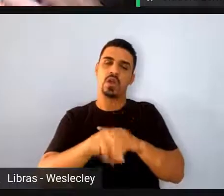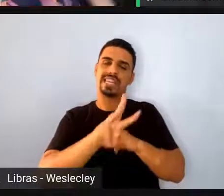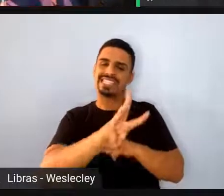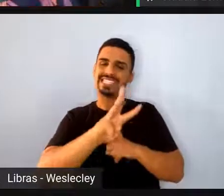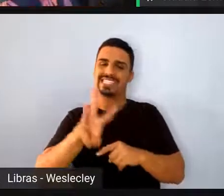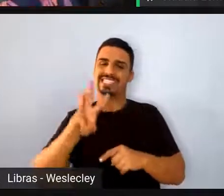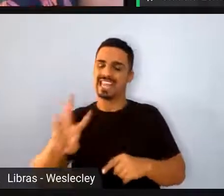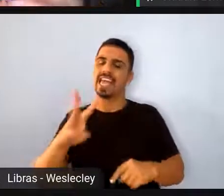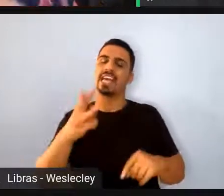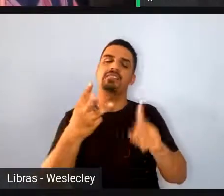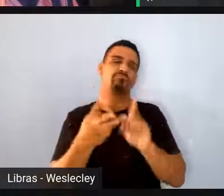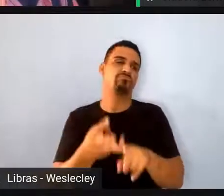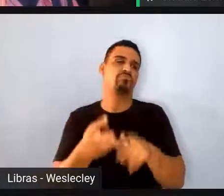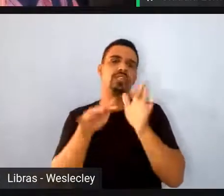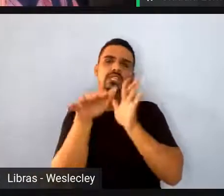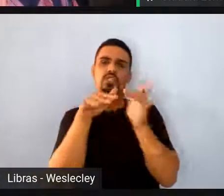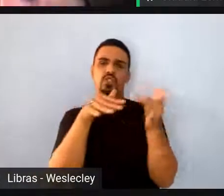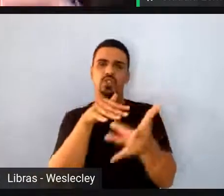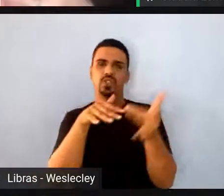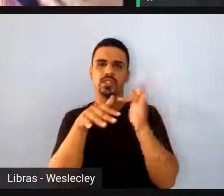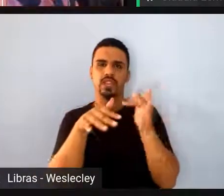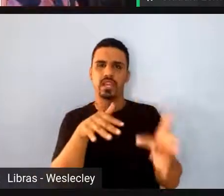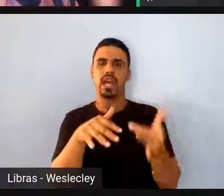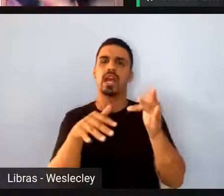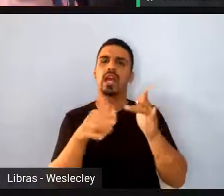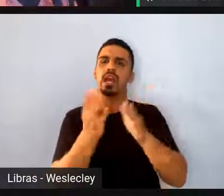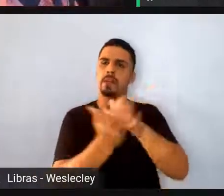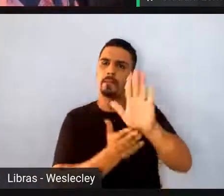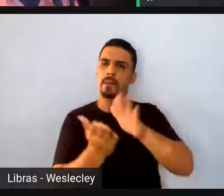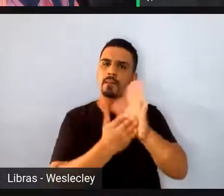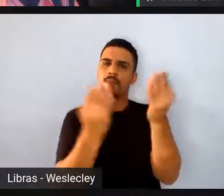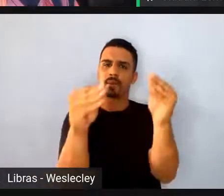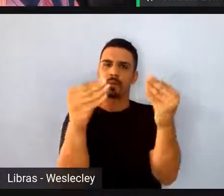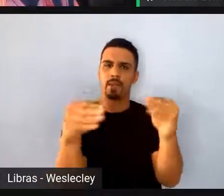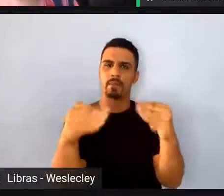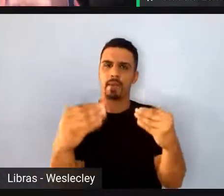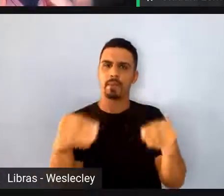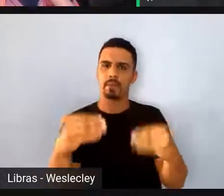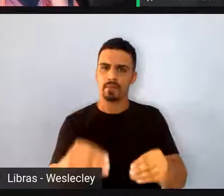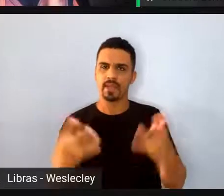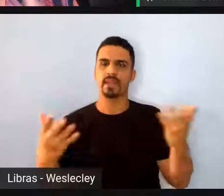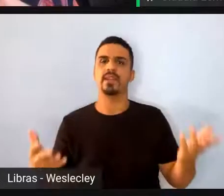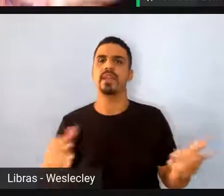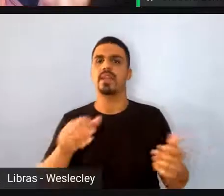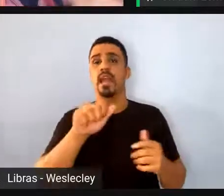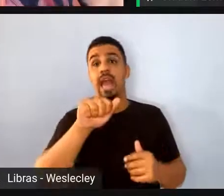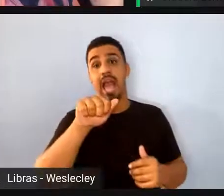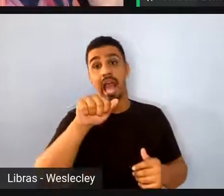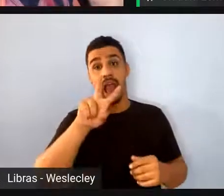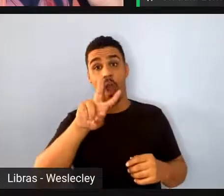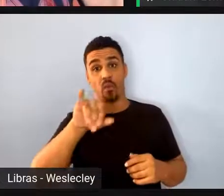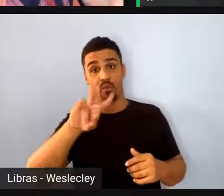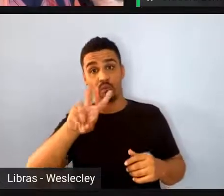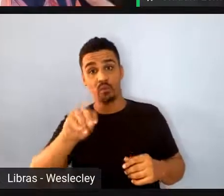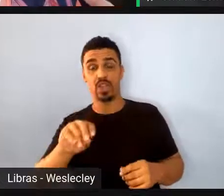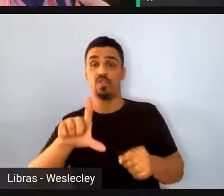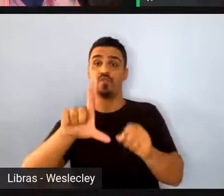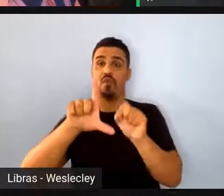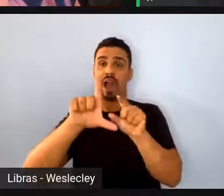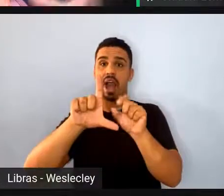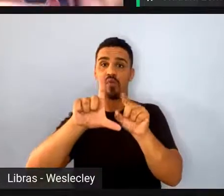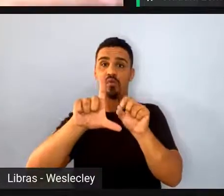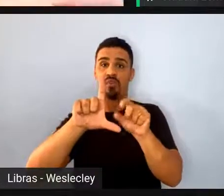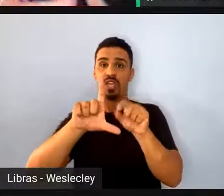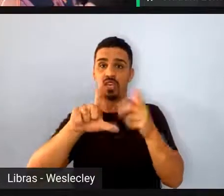iniciativas, publicação nas mídias sociais, ao vivo nas mídias sociais, disponibilização da íntegra da sessão